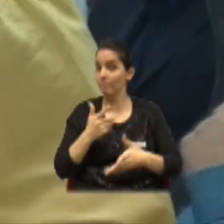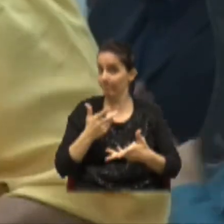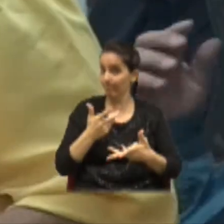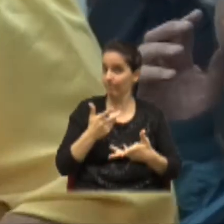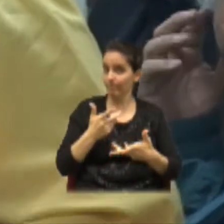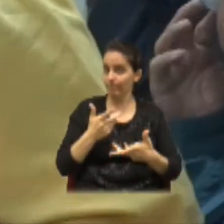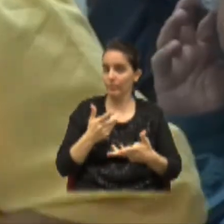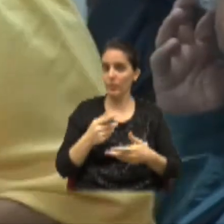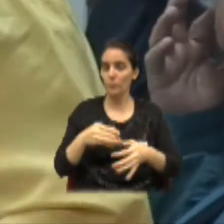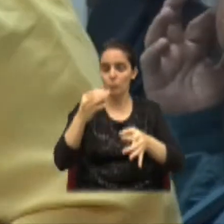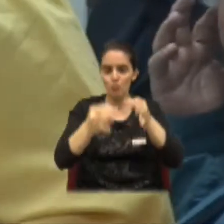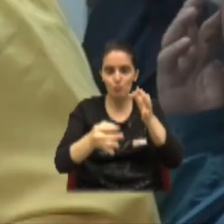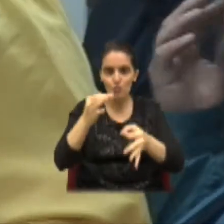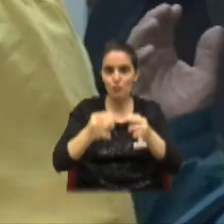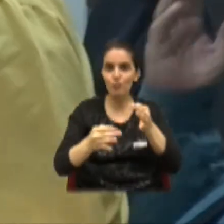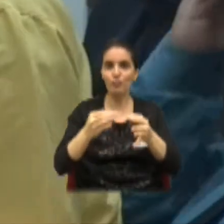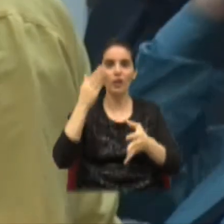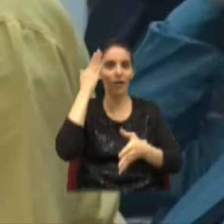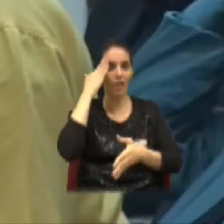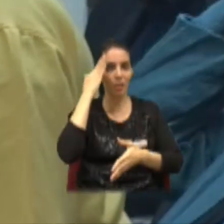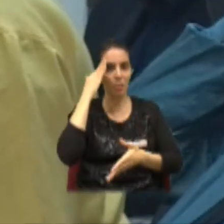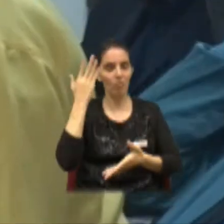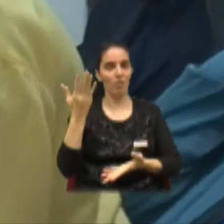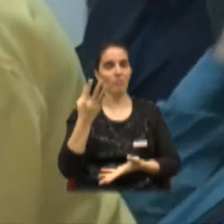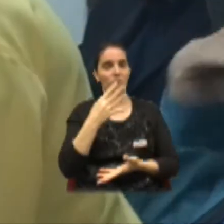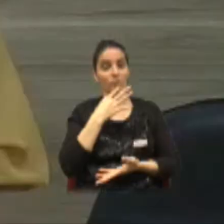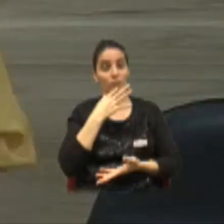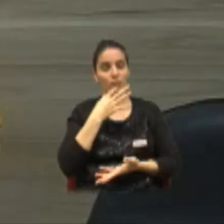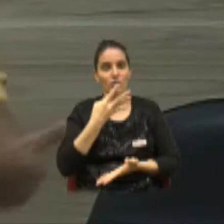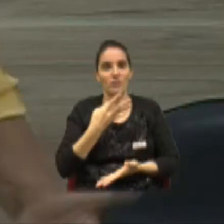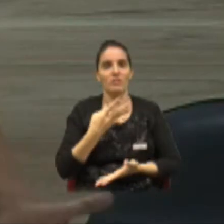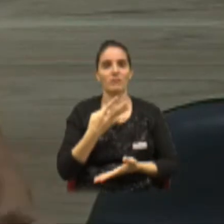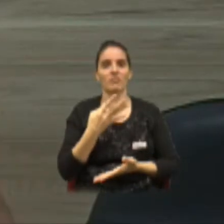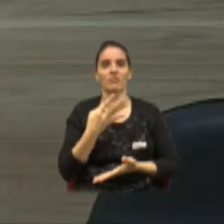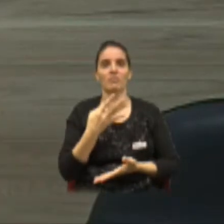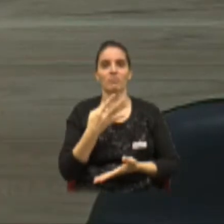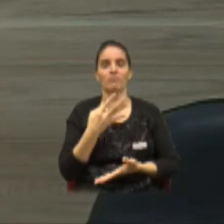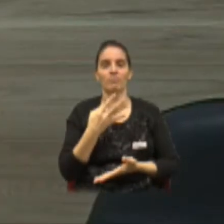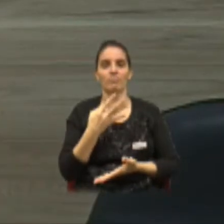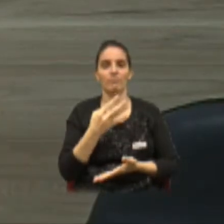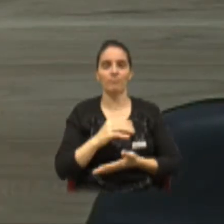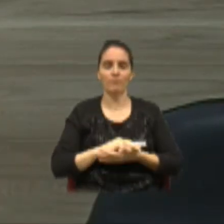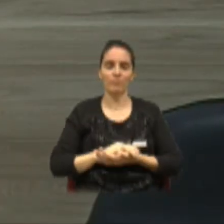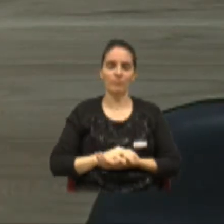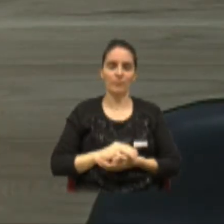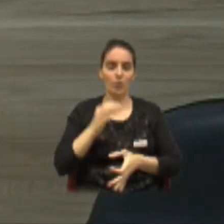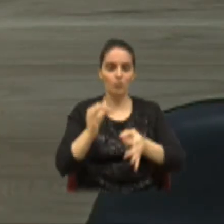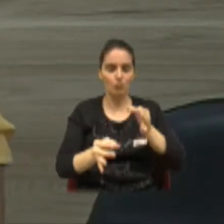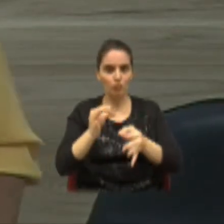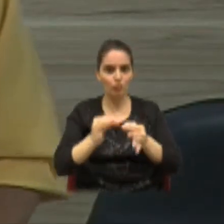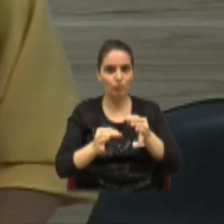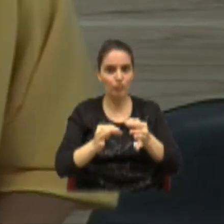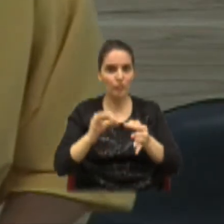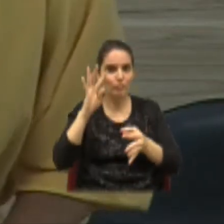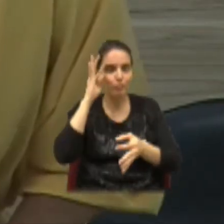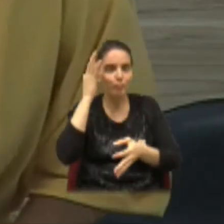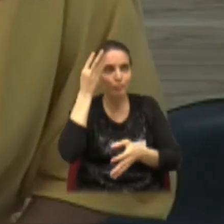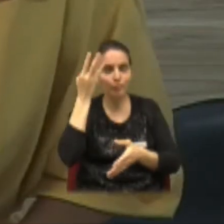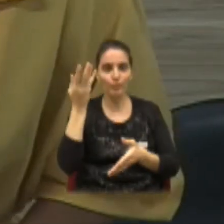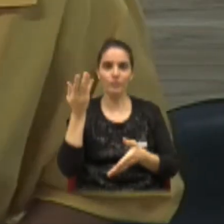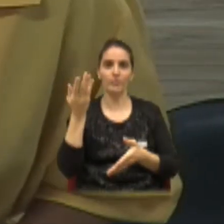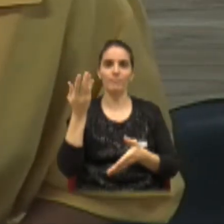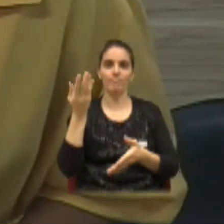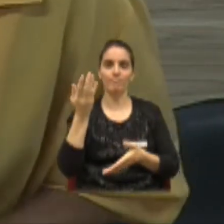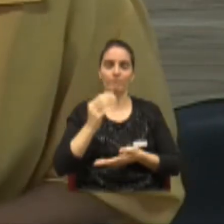para que o juiz mesmo possa ter essa habilidade ao poder decidir um caso que chega até suas mãos.